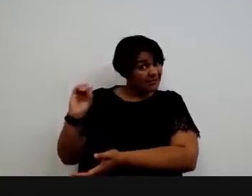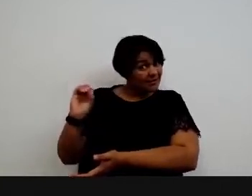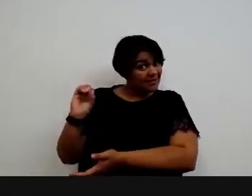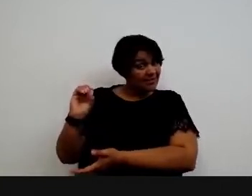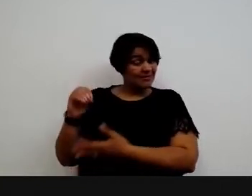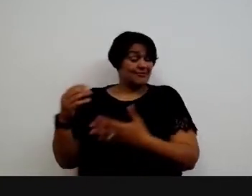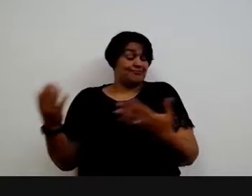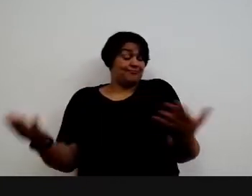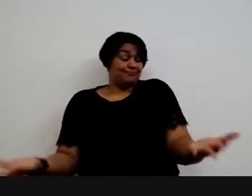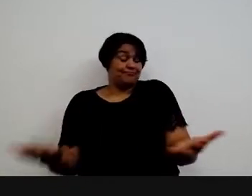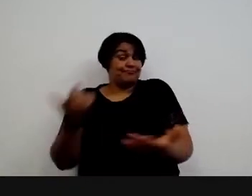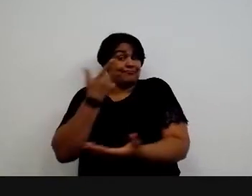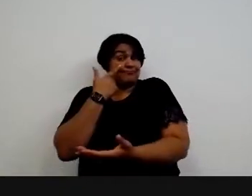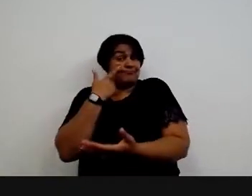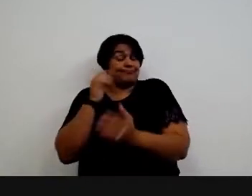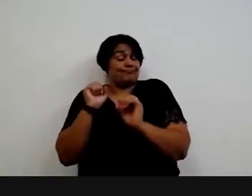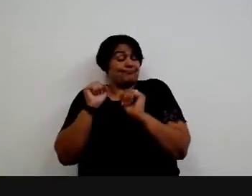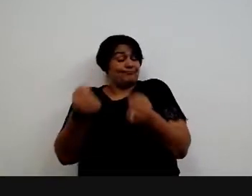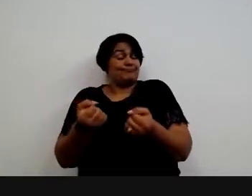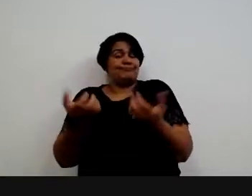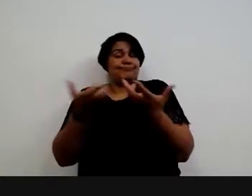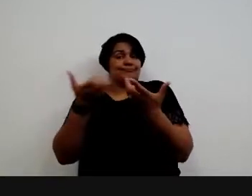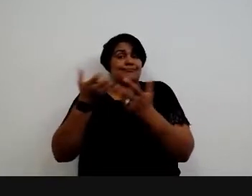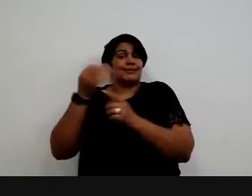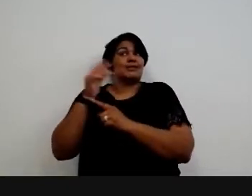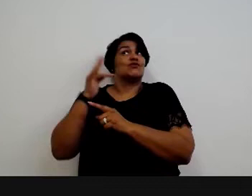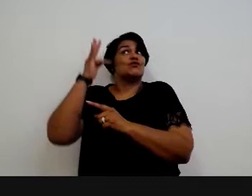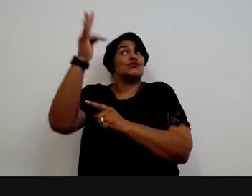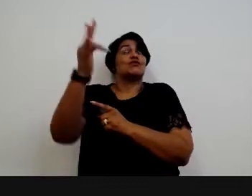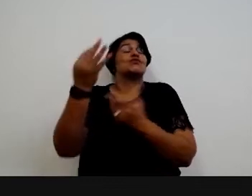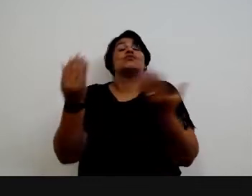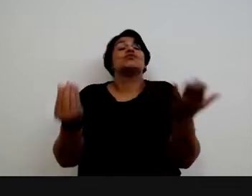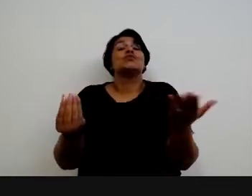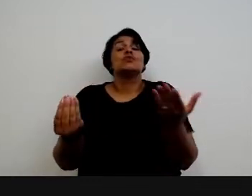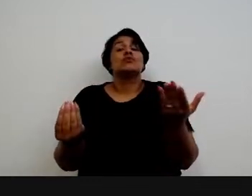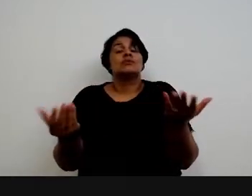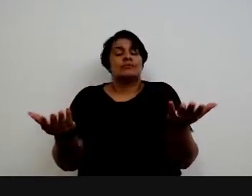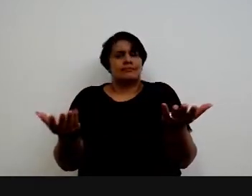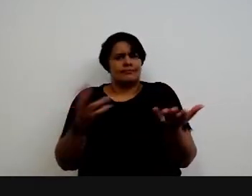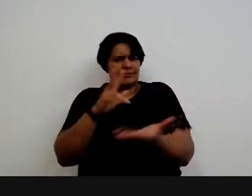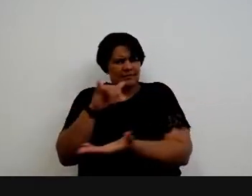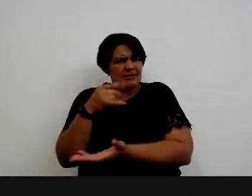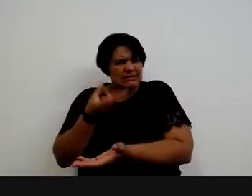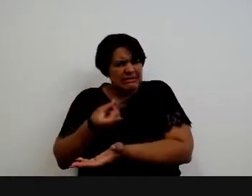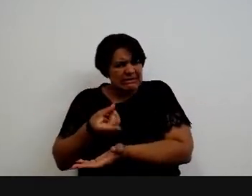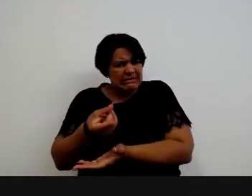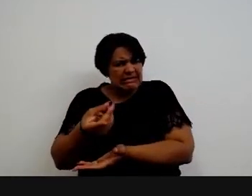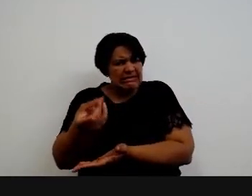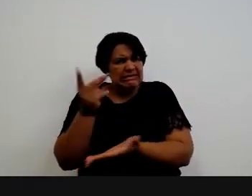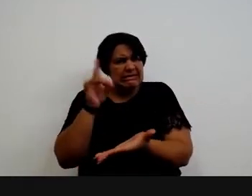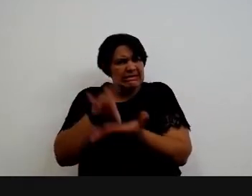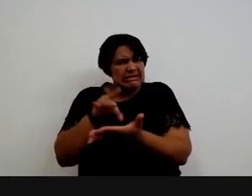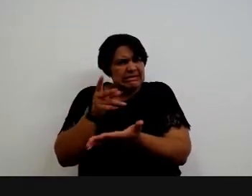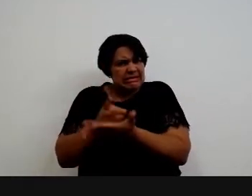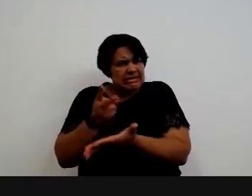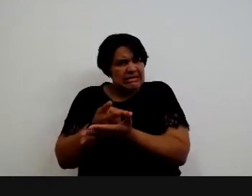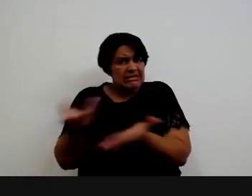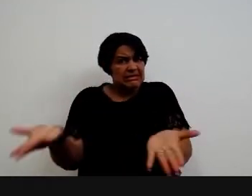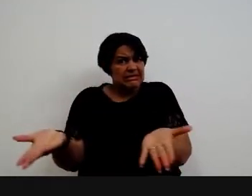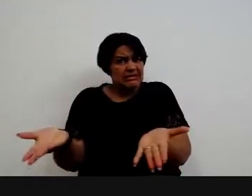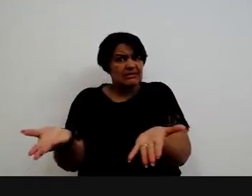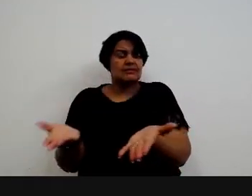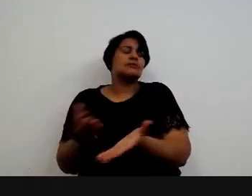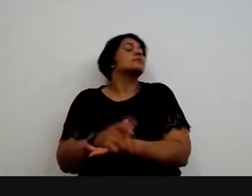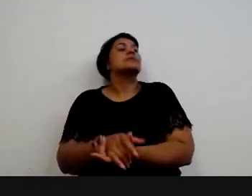esse país do futuro, né, o Brasil, o país do futuro, ele nunca vai chegar? E seremos eternamente um país em